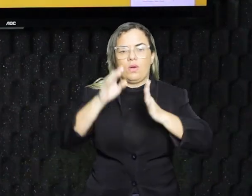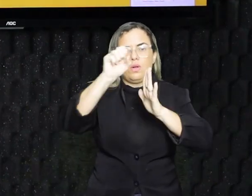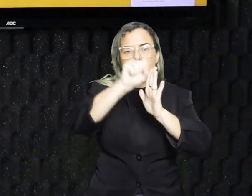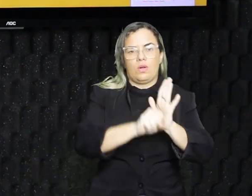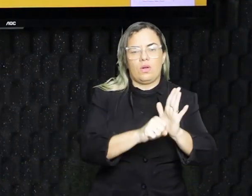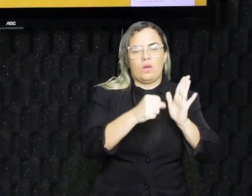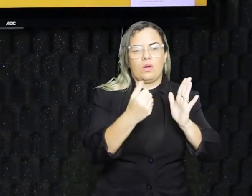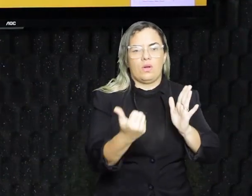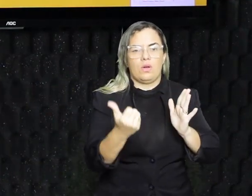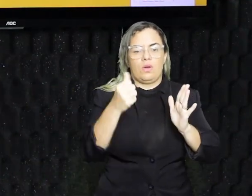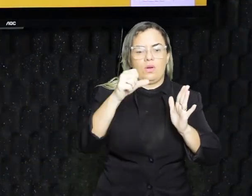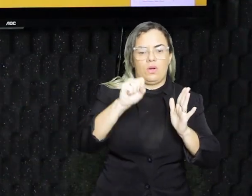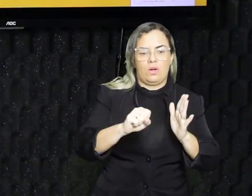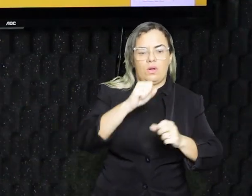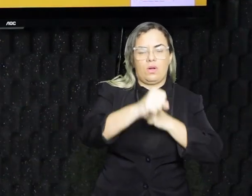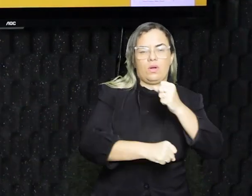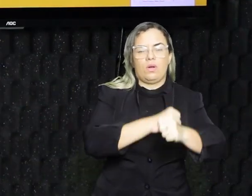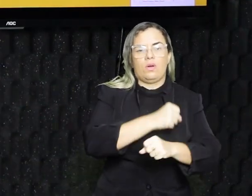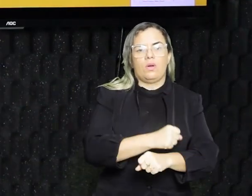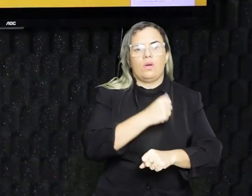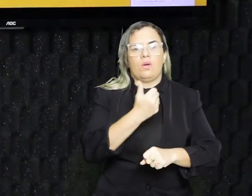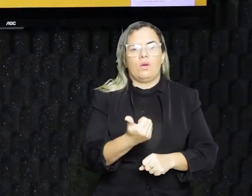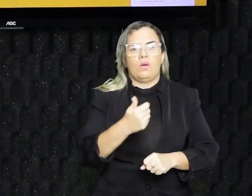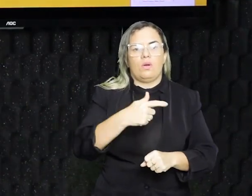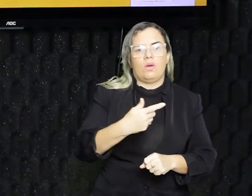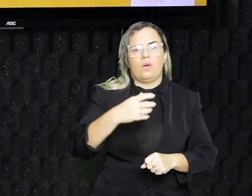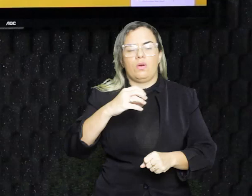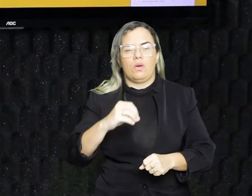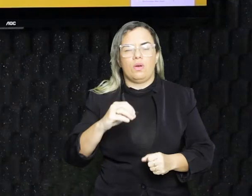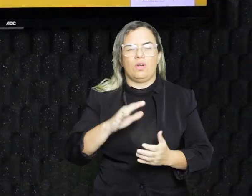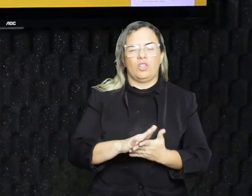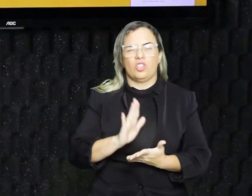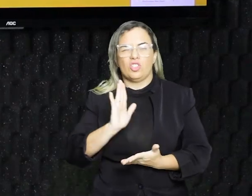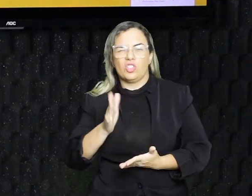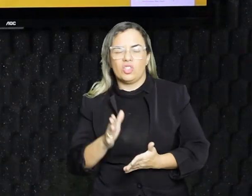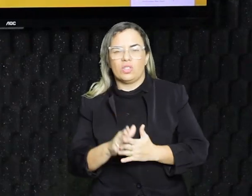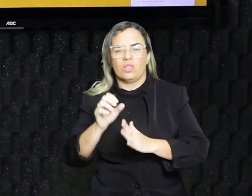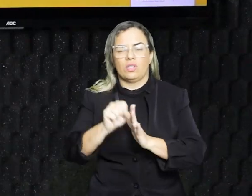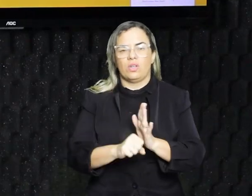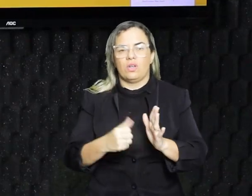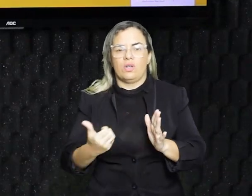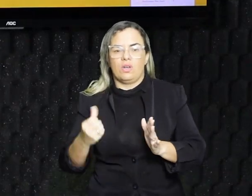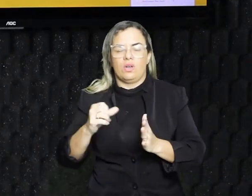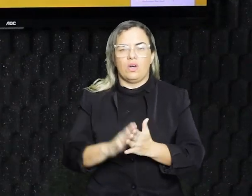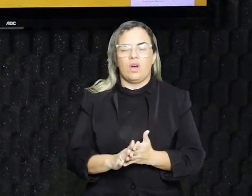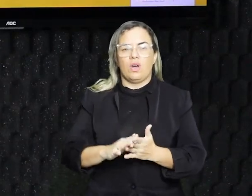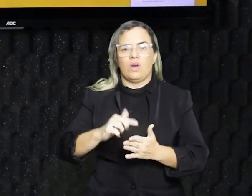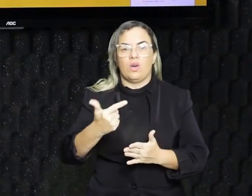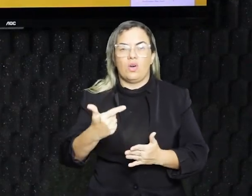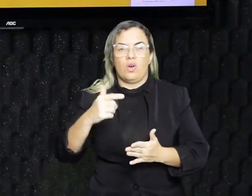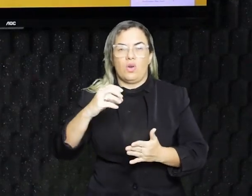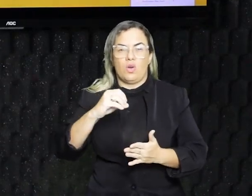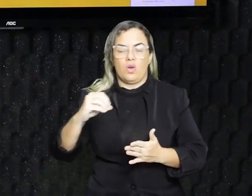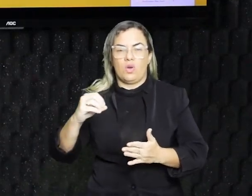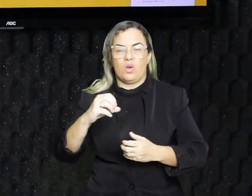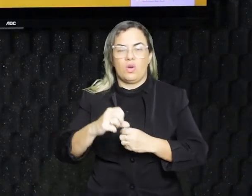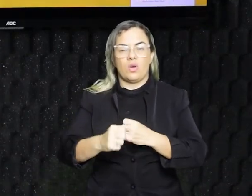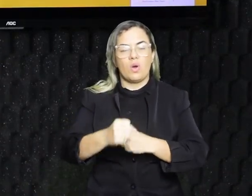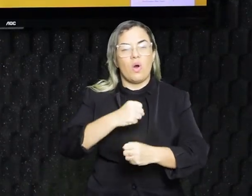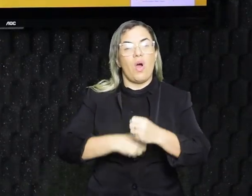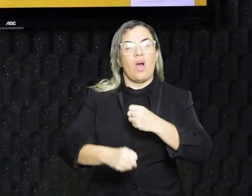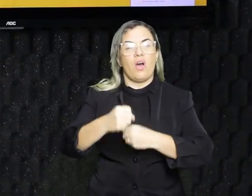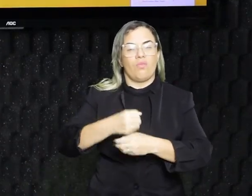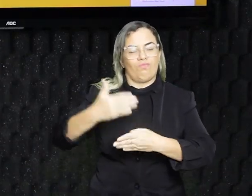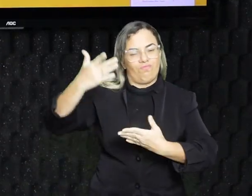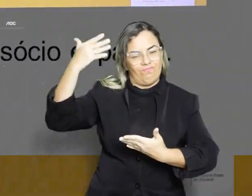XVIII, 1750, já para o século XIX, 1800, ou seja, há 200 anos atrás. Por isso, Quando